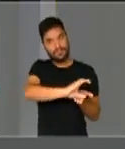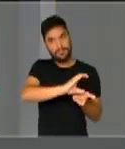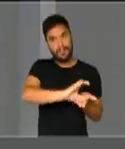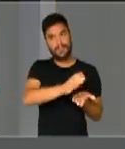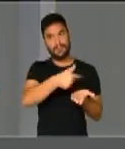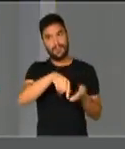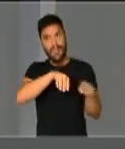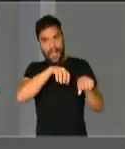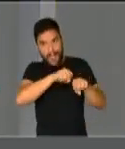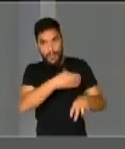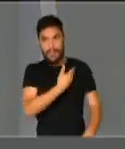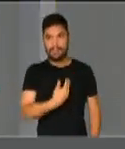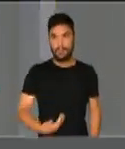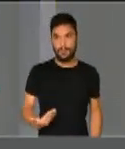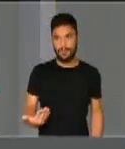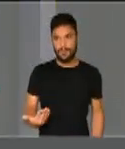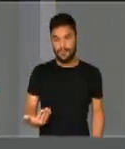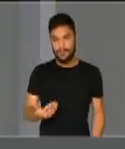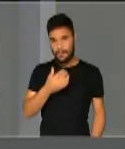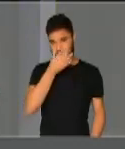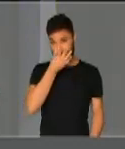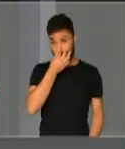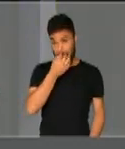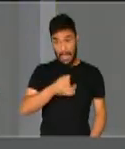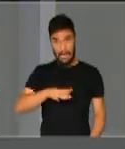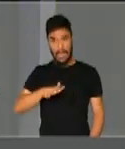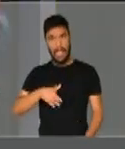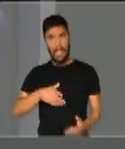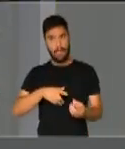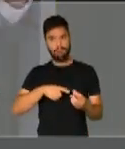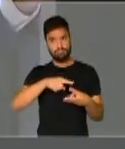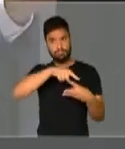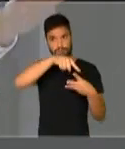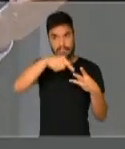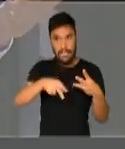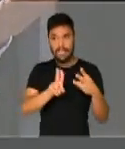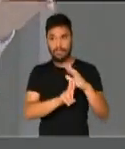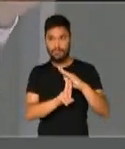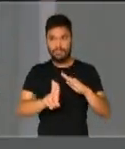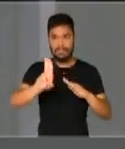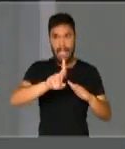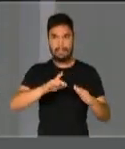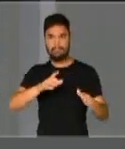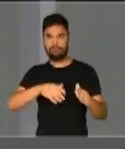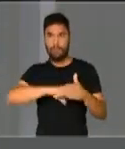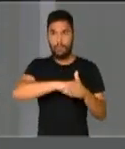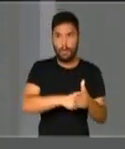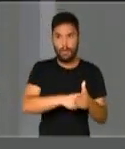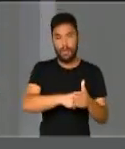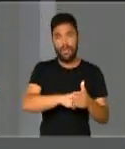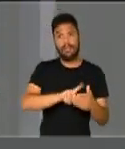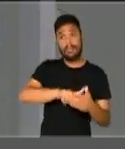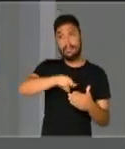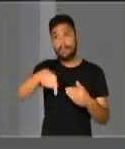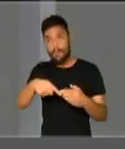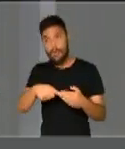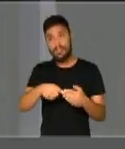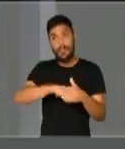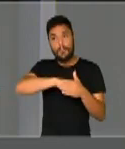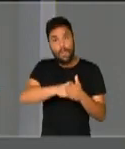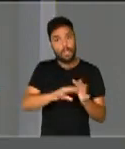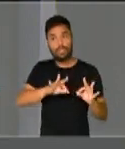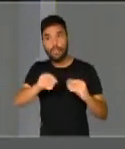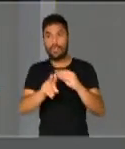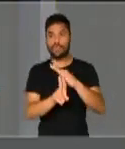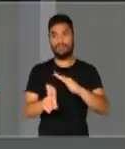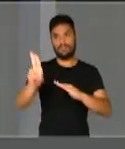pública. Ele ameaçou inicialmente três universidades, depois generalizou. Mas não foi só das universidades que ele tirou